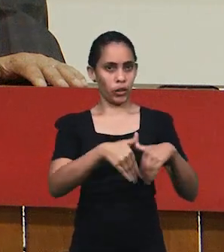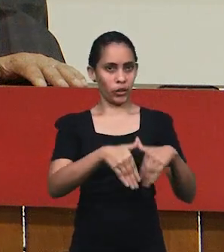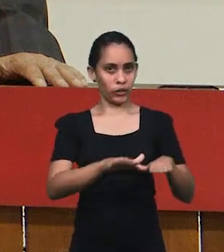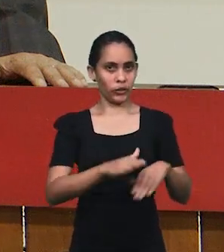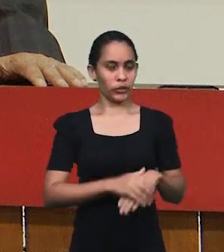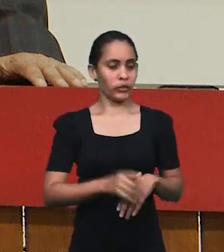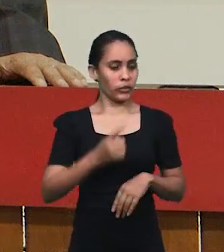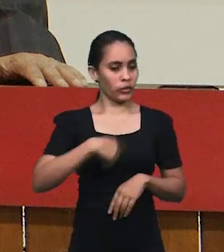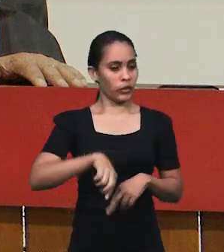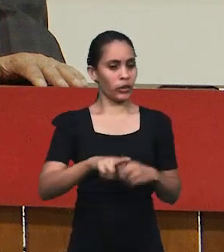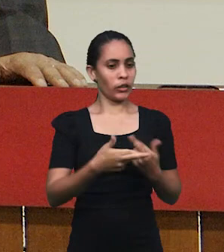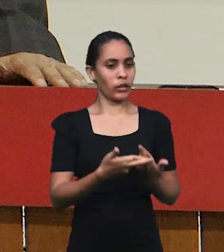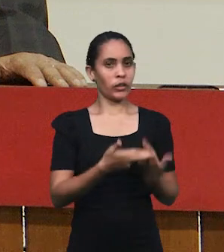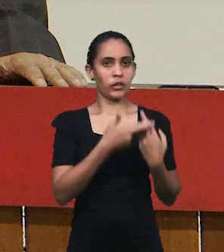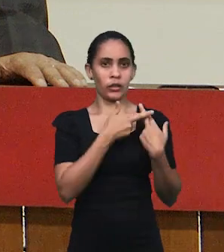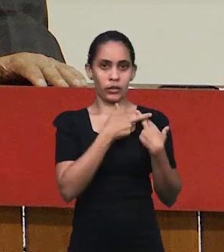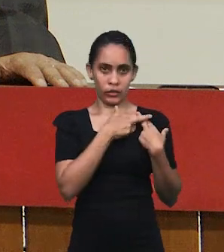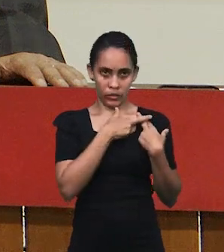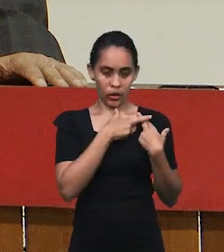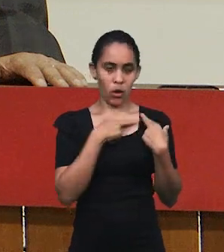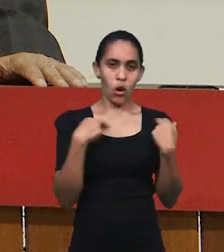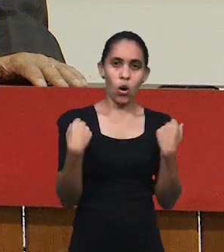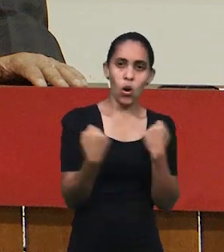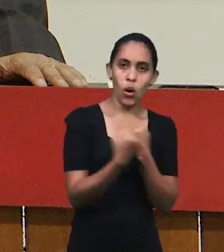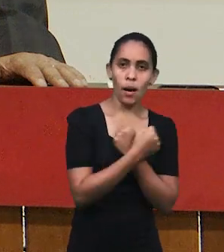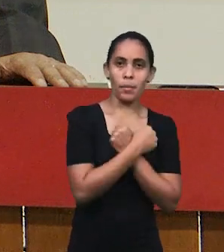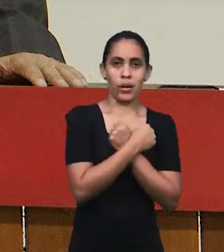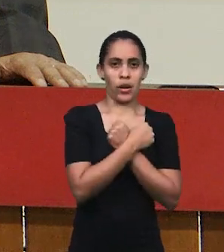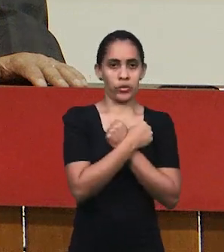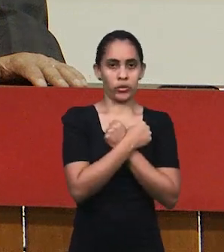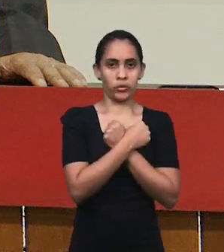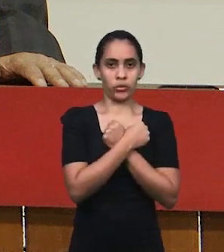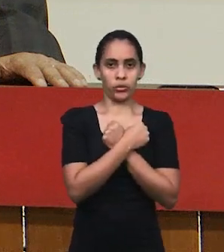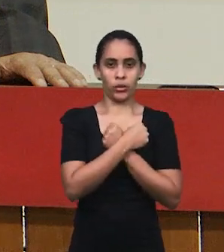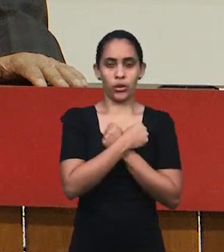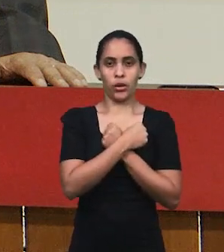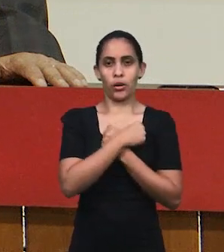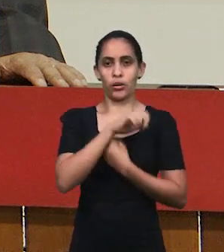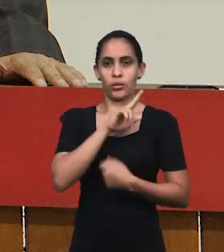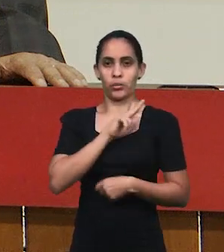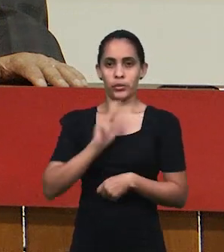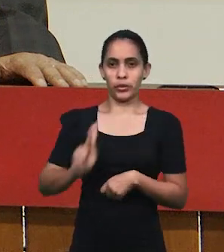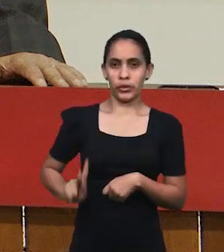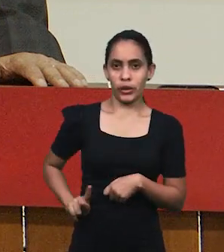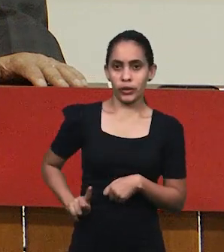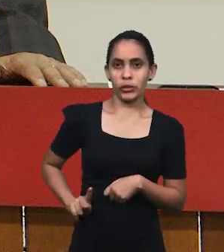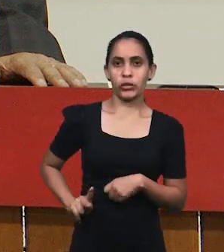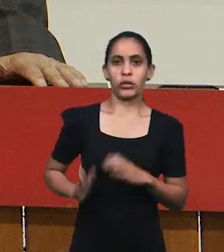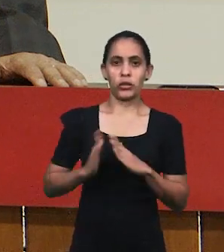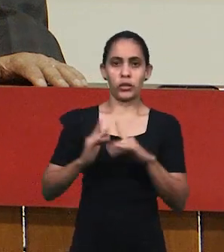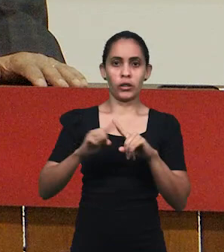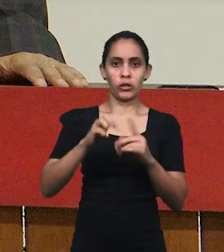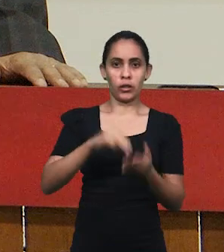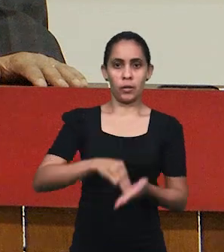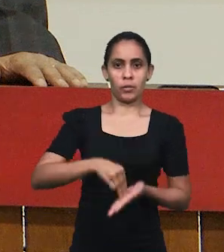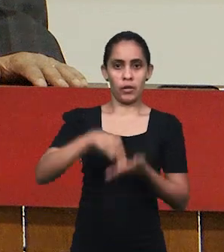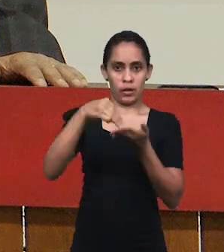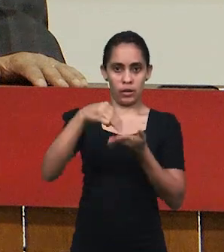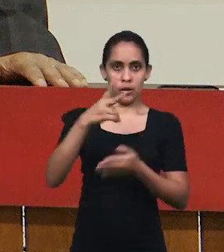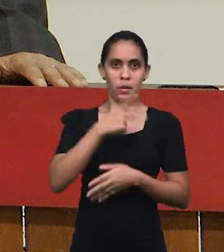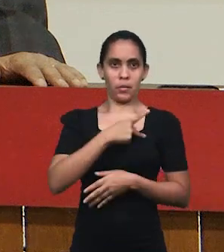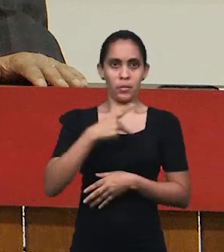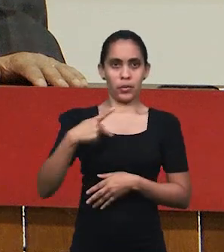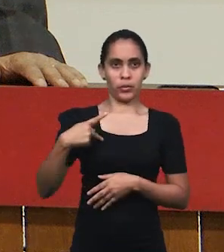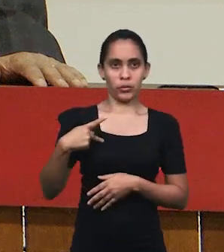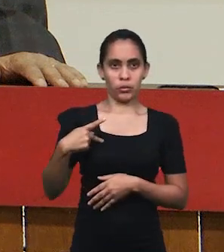soldados. Fiquei responsável de transmitir um abraço do presidente da Igreja Cristã Maranata, o